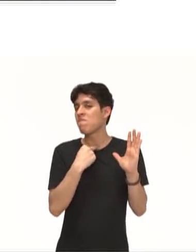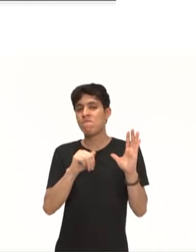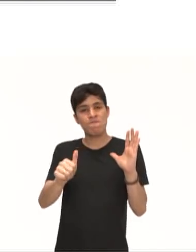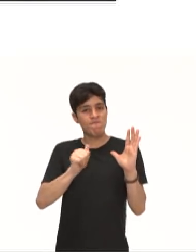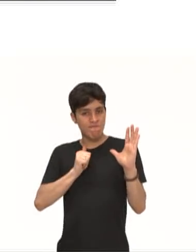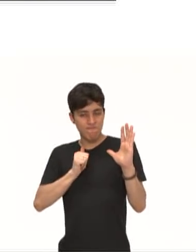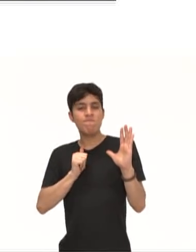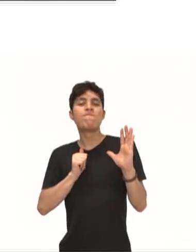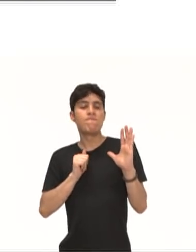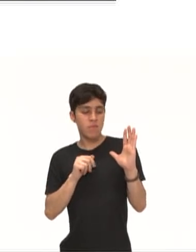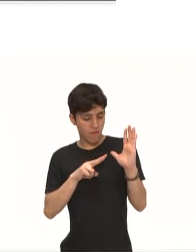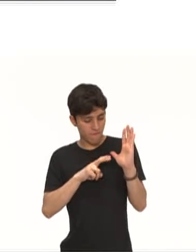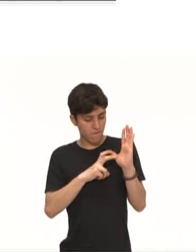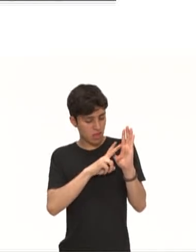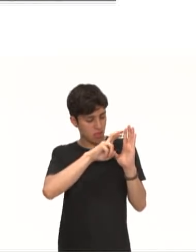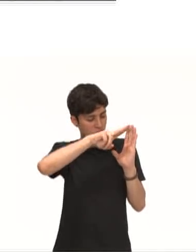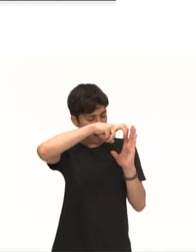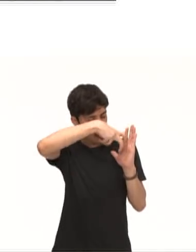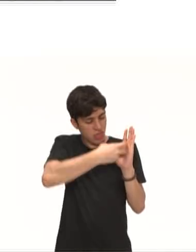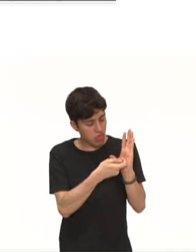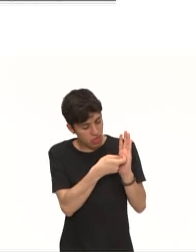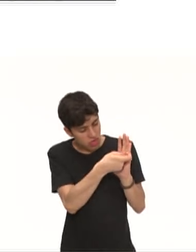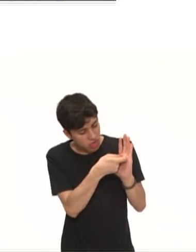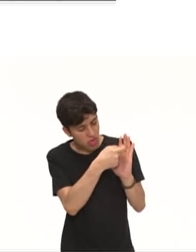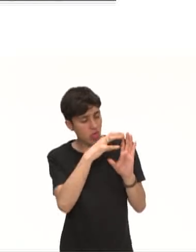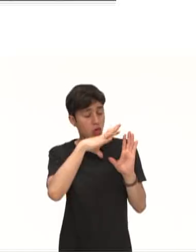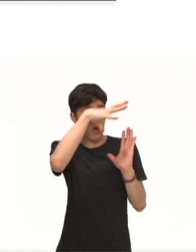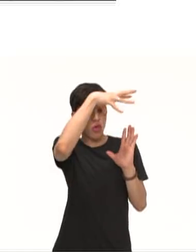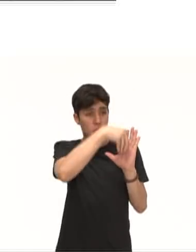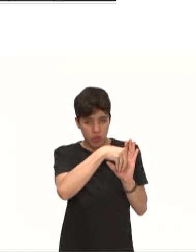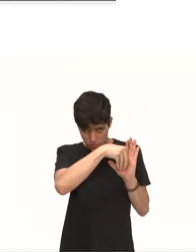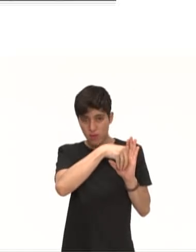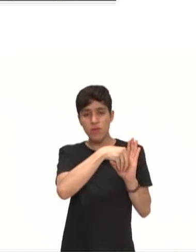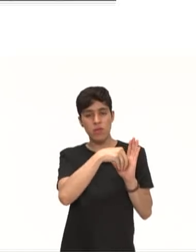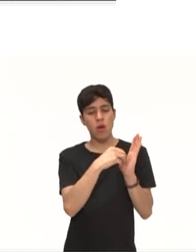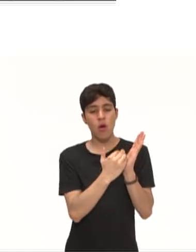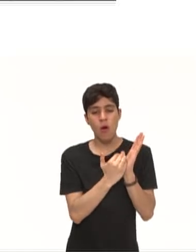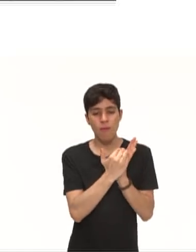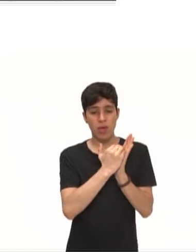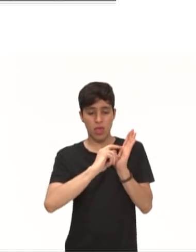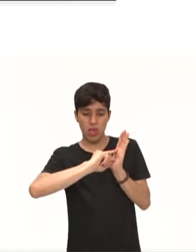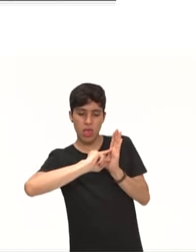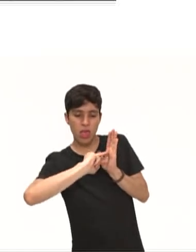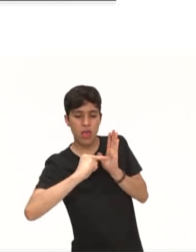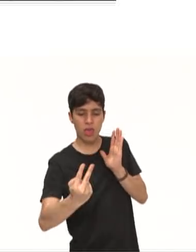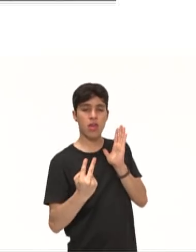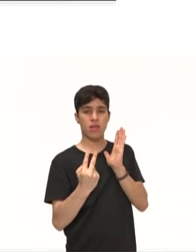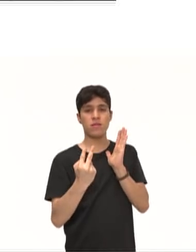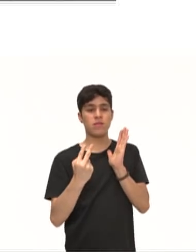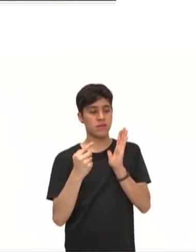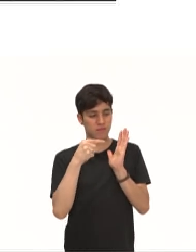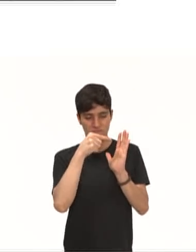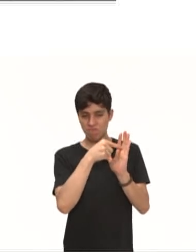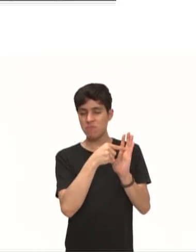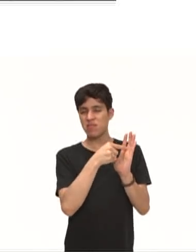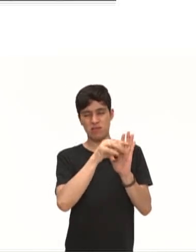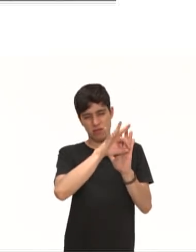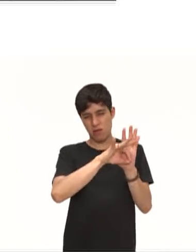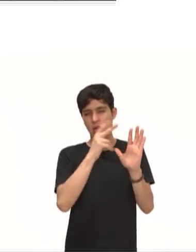Tá? Então, o vírus ele vai assumir o controle, ele vai inserir seu material genético no material genético da